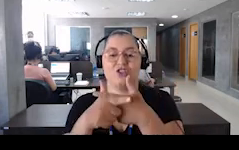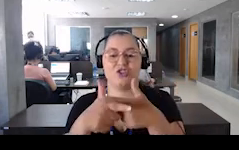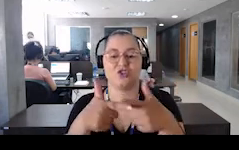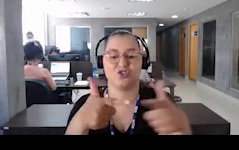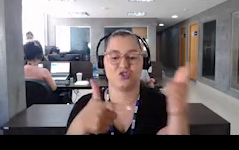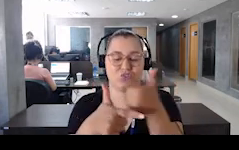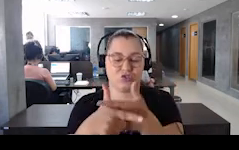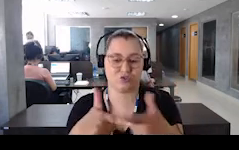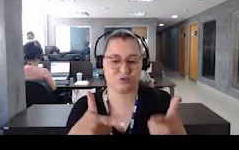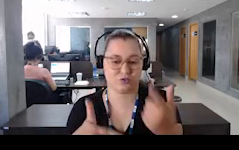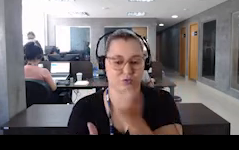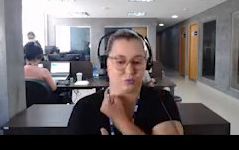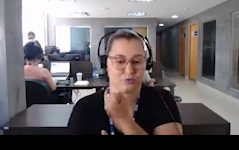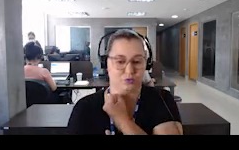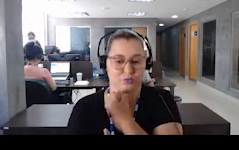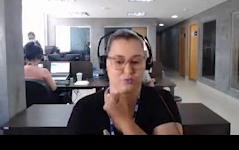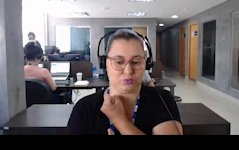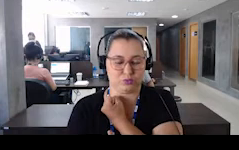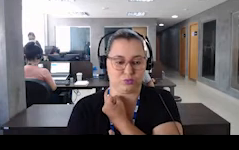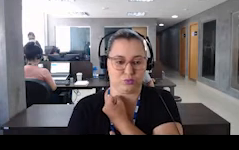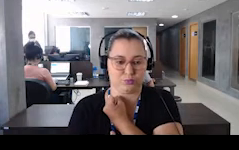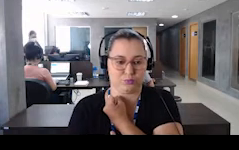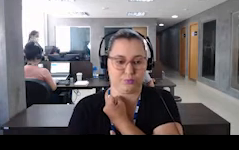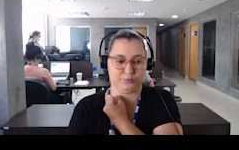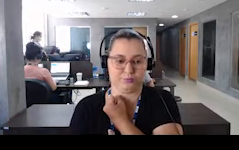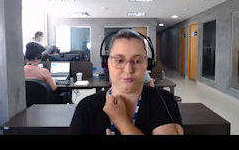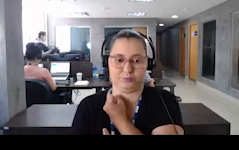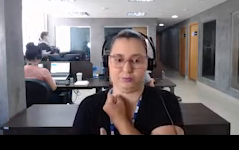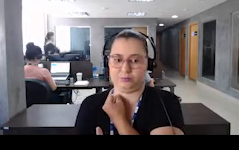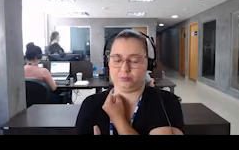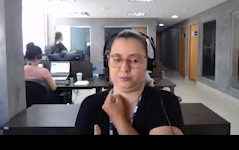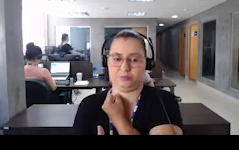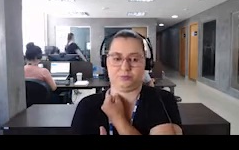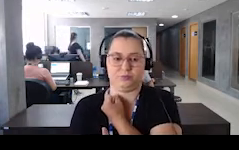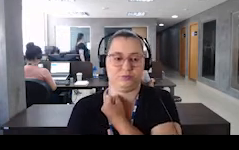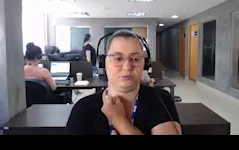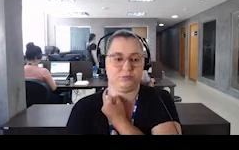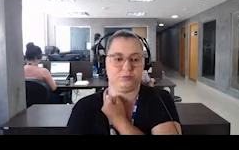Dividido pelo quê? Pelo número, aqui, ó, pelo número